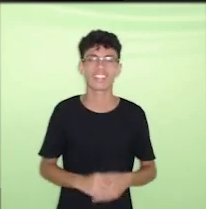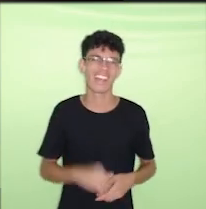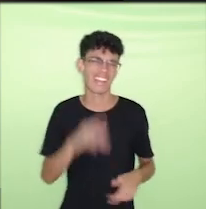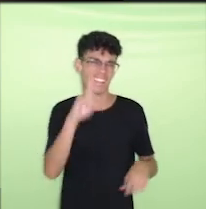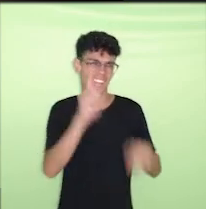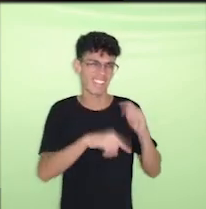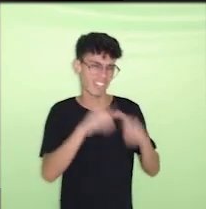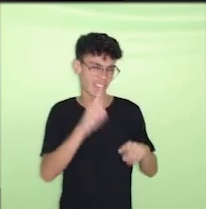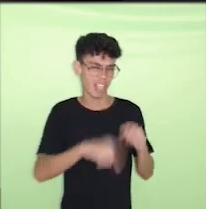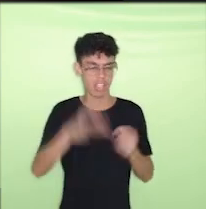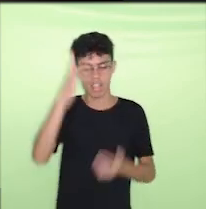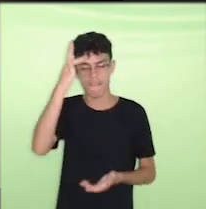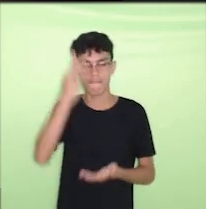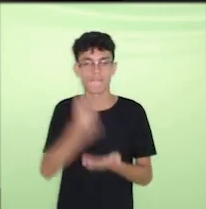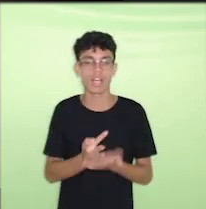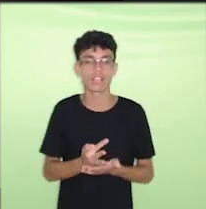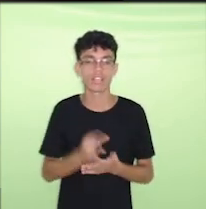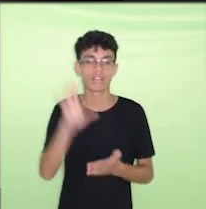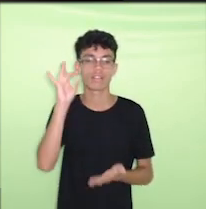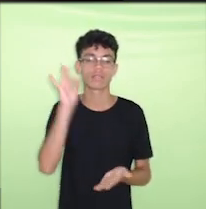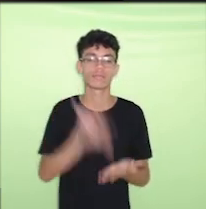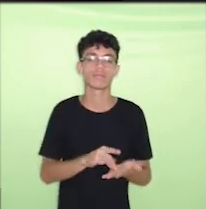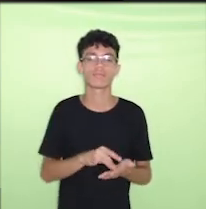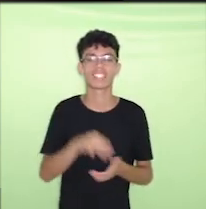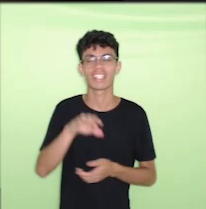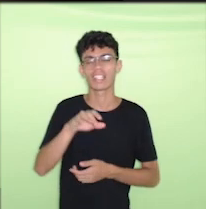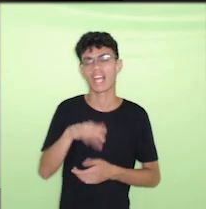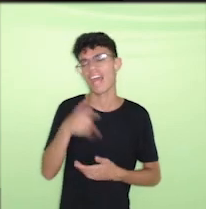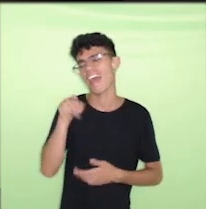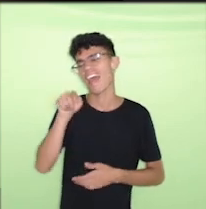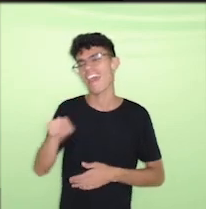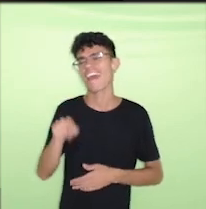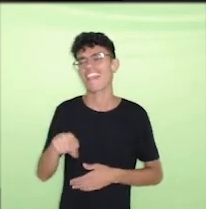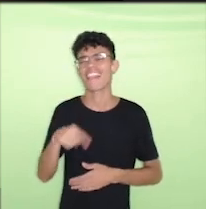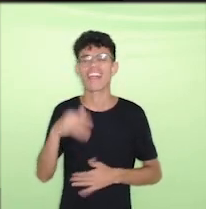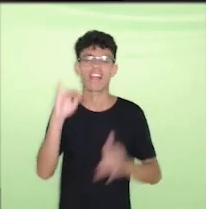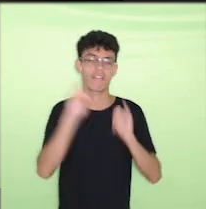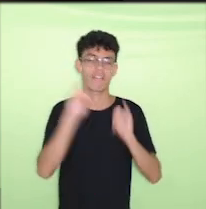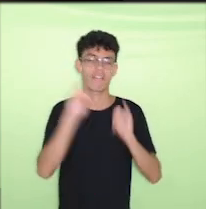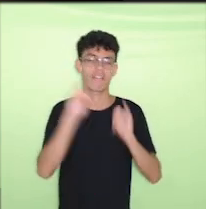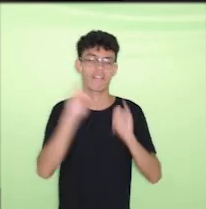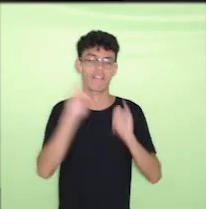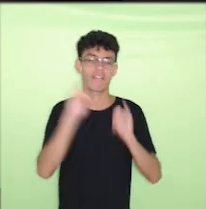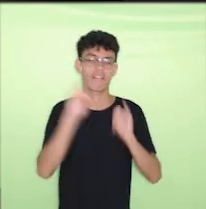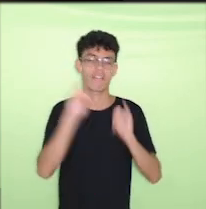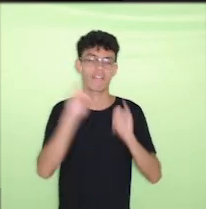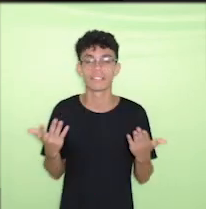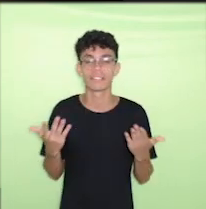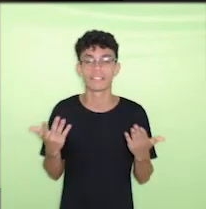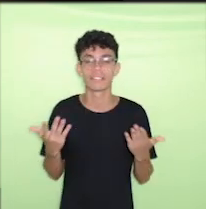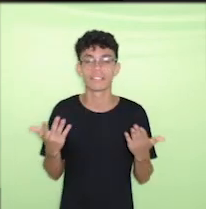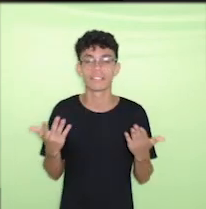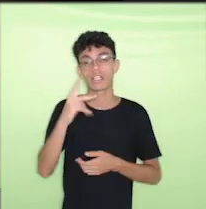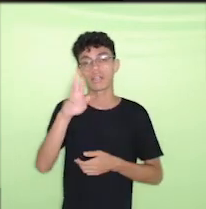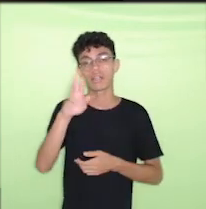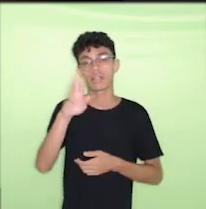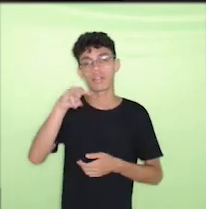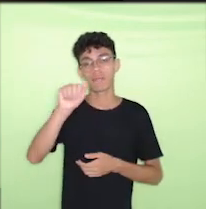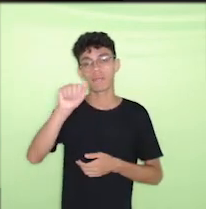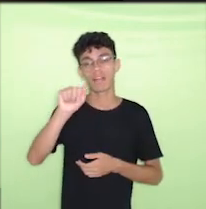objeto, é o concreto. Que heresias ela diz? Será um caso de prima